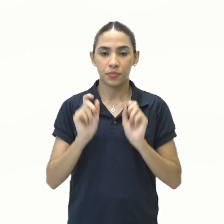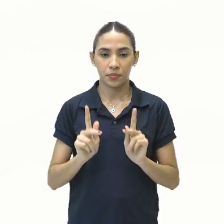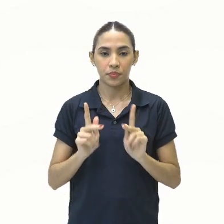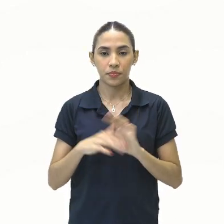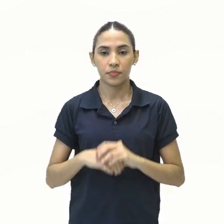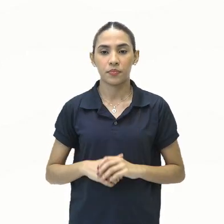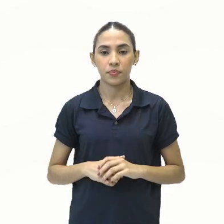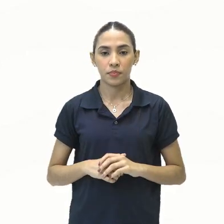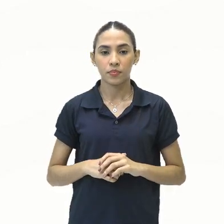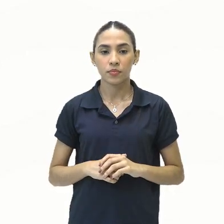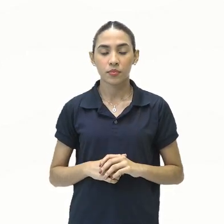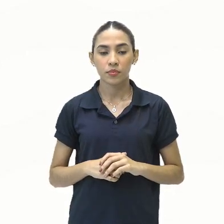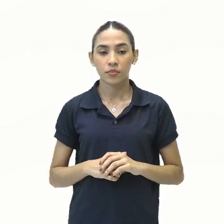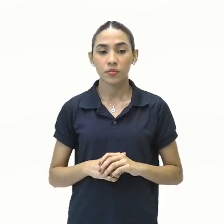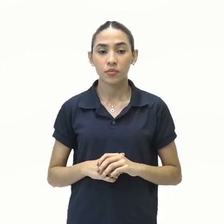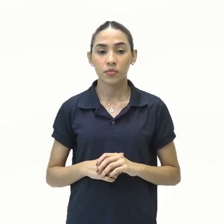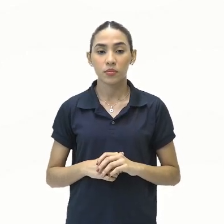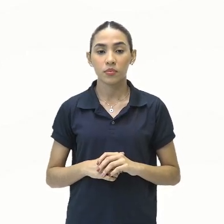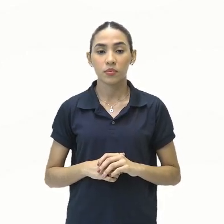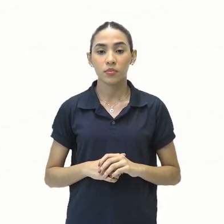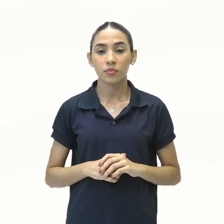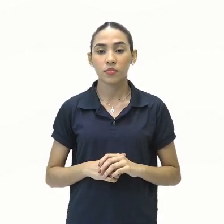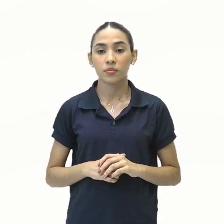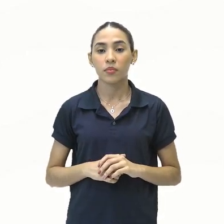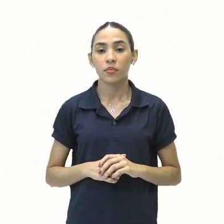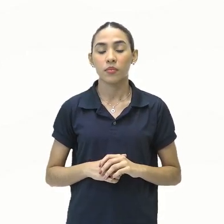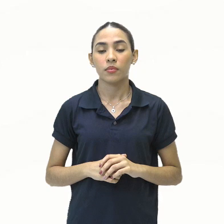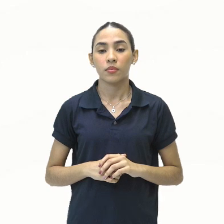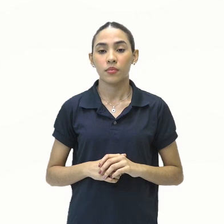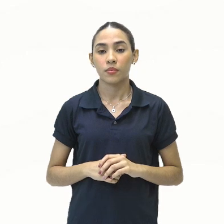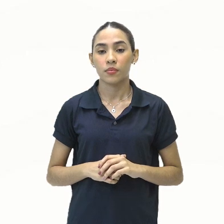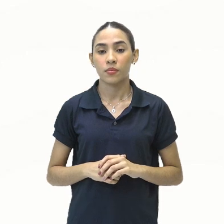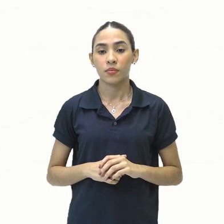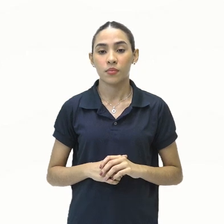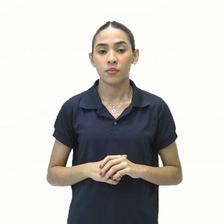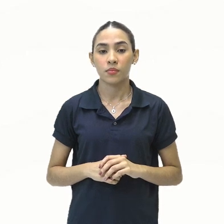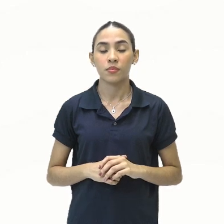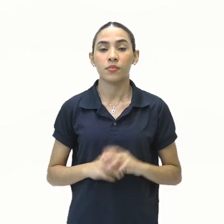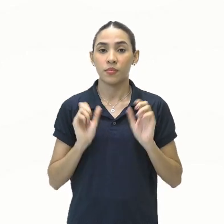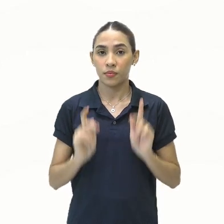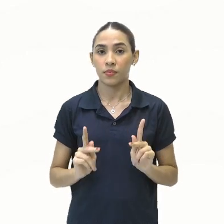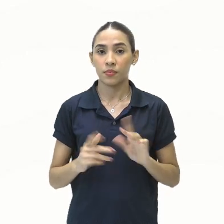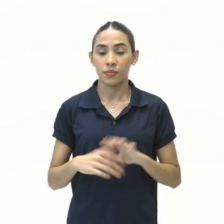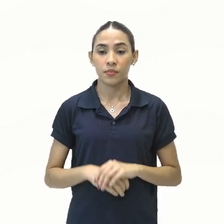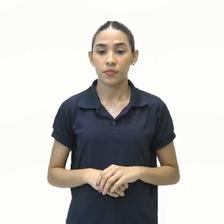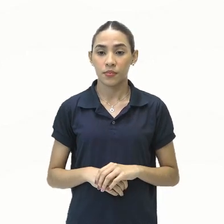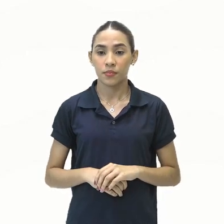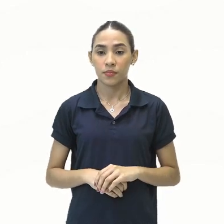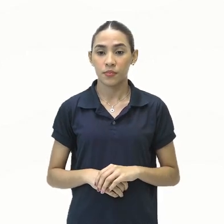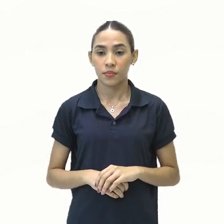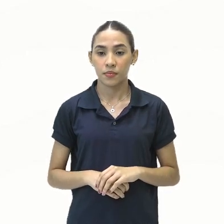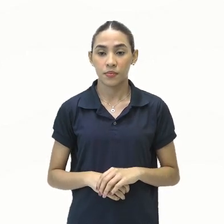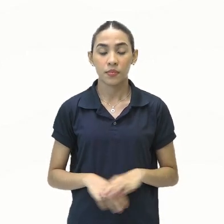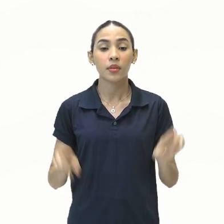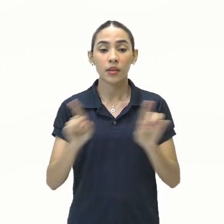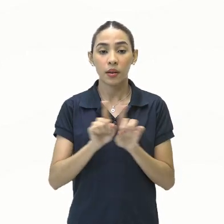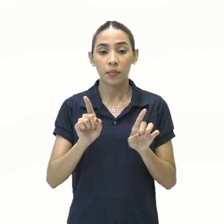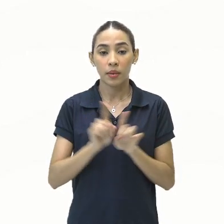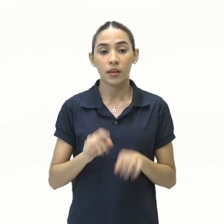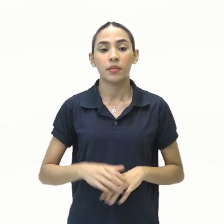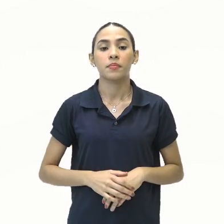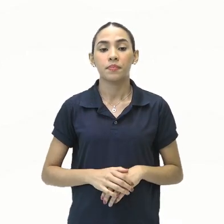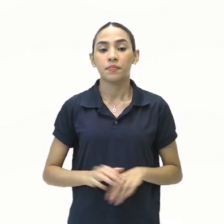Então, eu vou marcar aqui para vocês o título, né? Em amarelo aqui. Certo? E nós chamamos